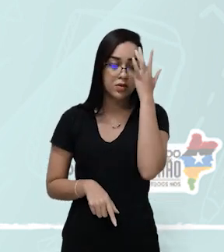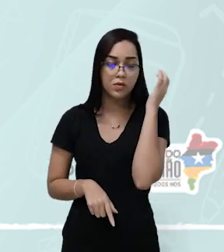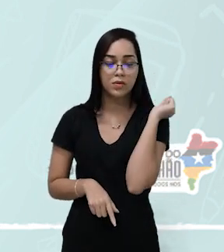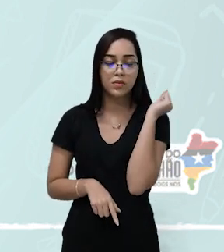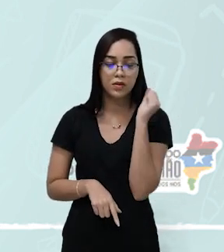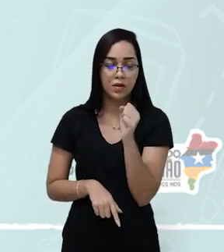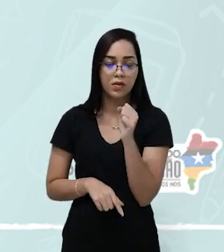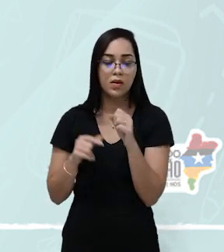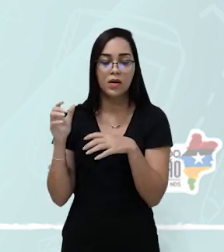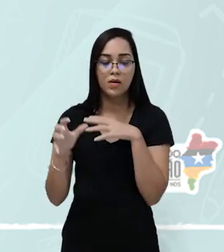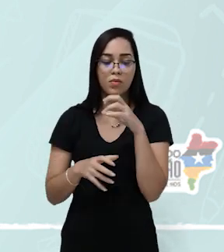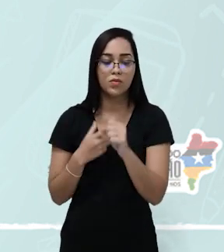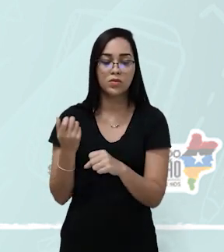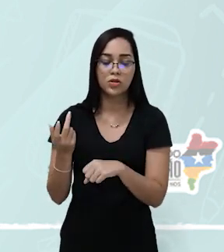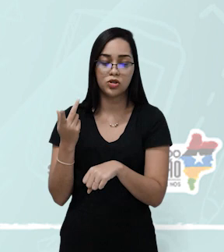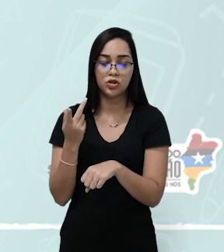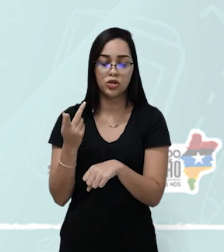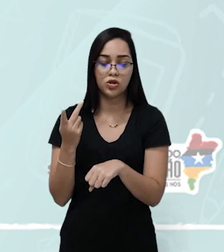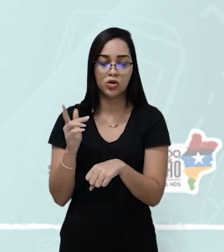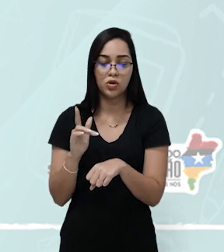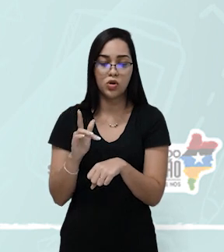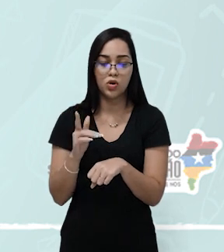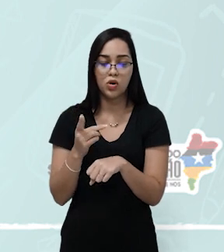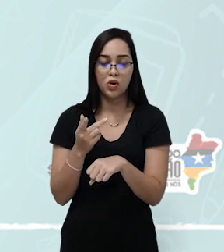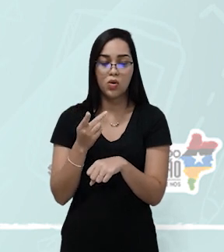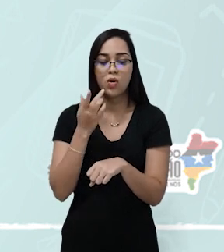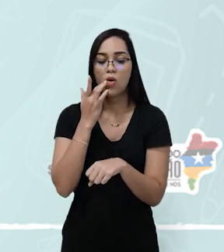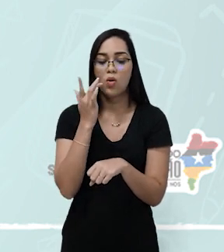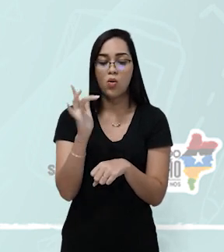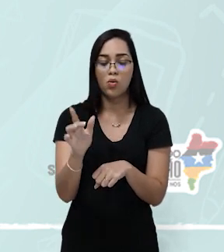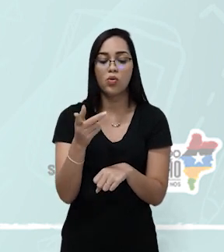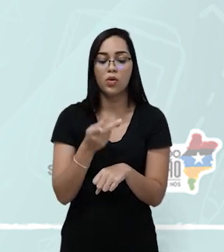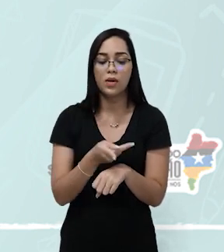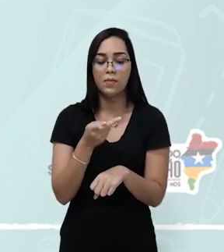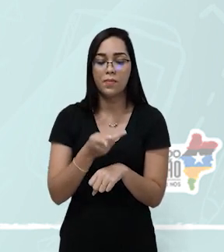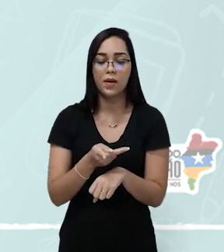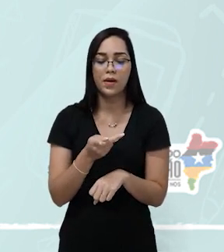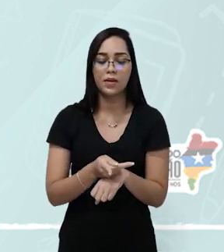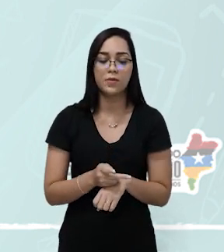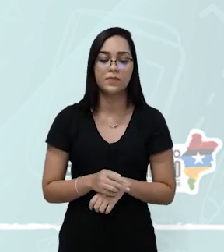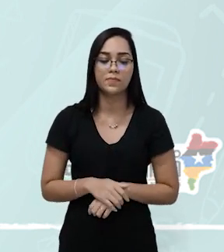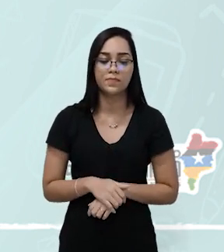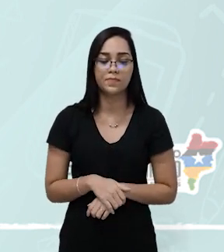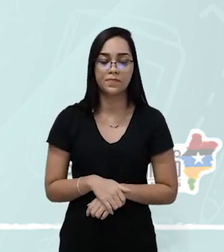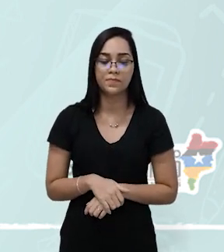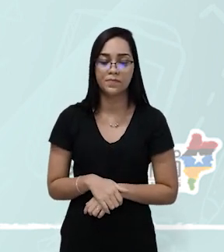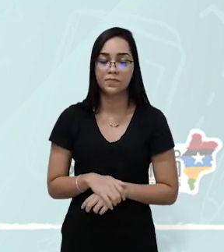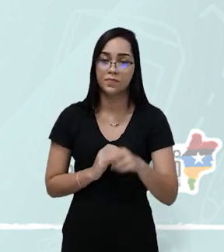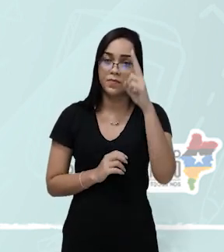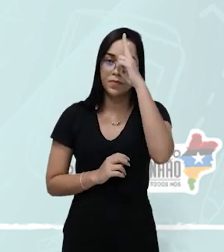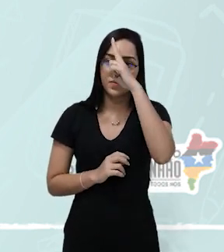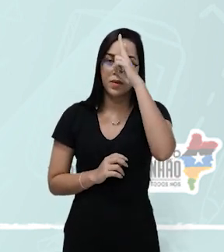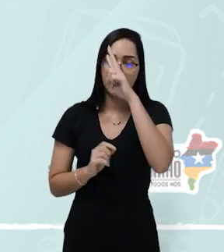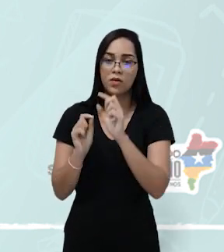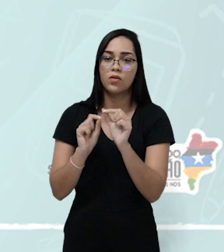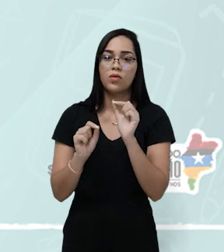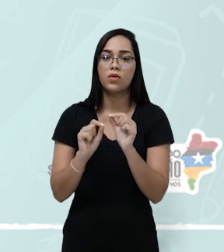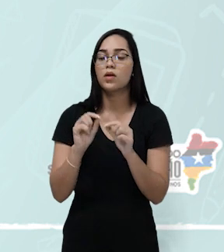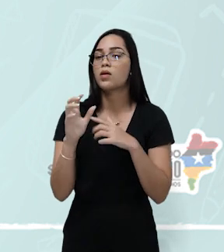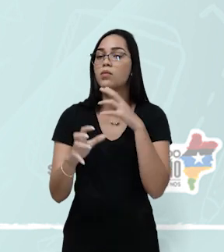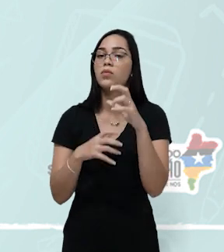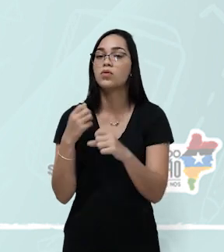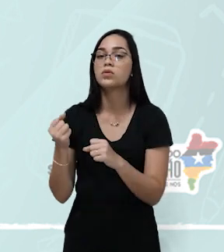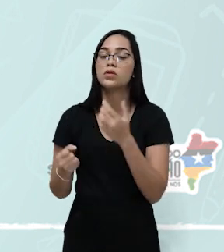aventureiros, fidalgos e até mercenários em busca de ouro e prata. Lembrando, gente, que a busca de